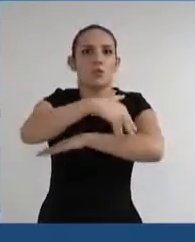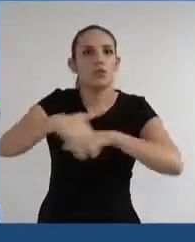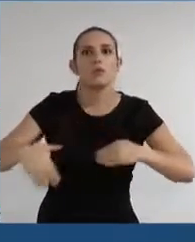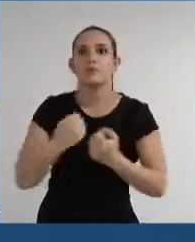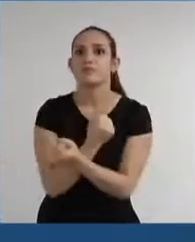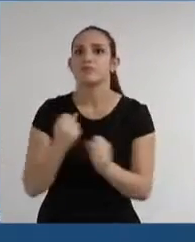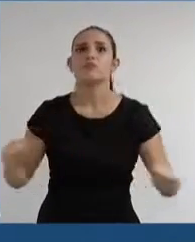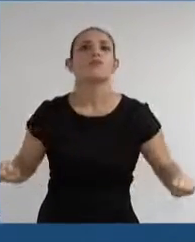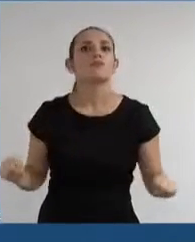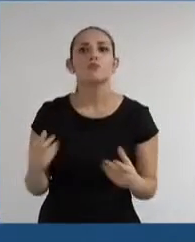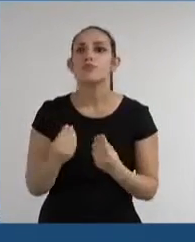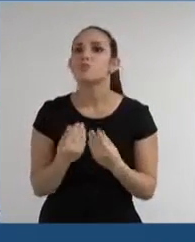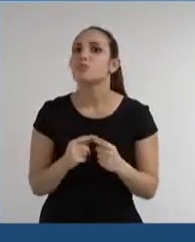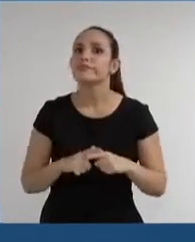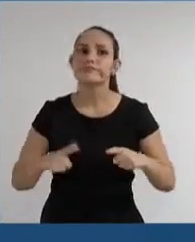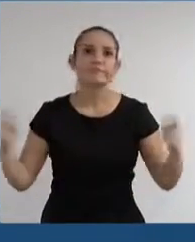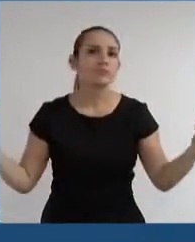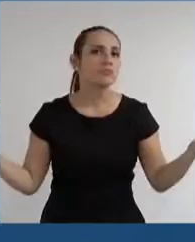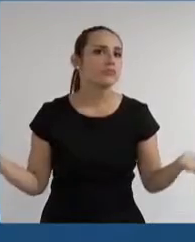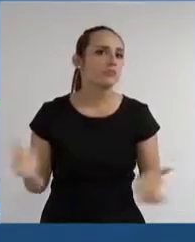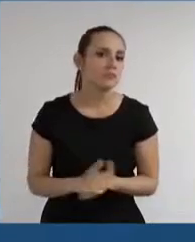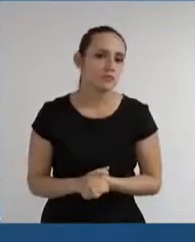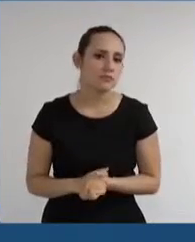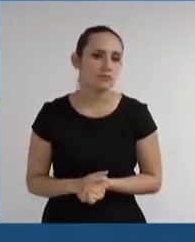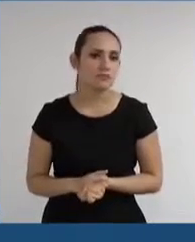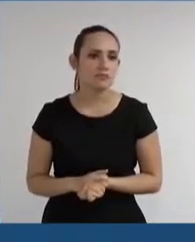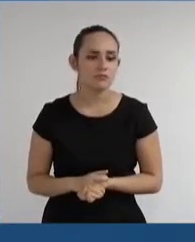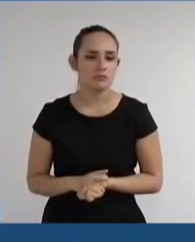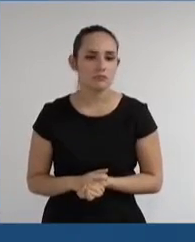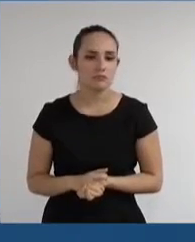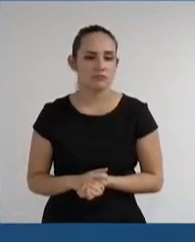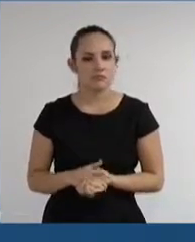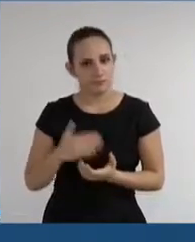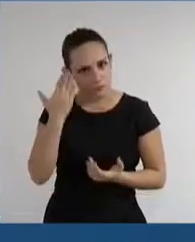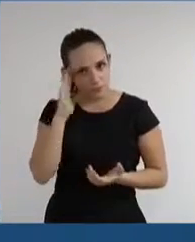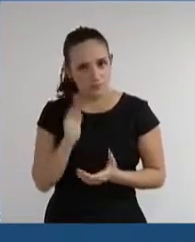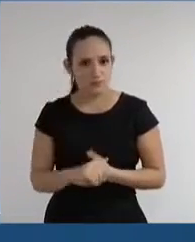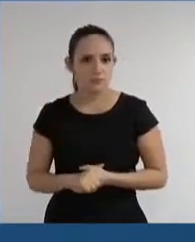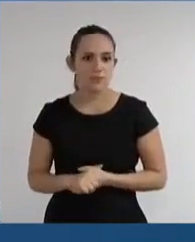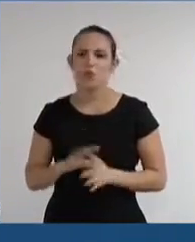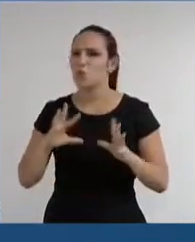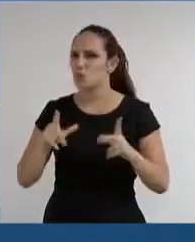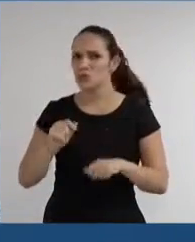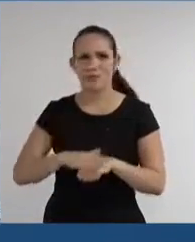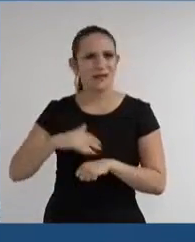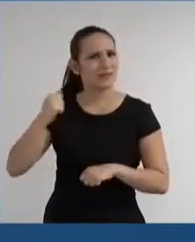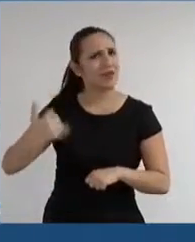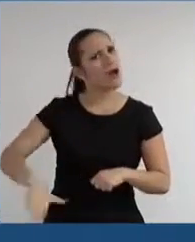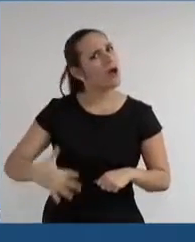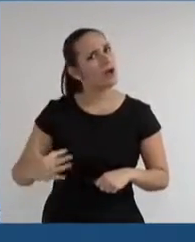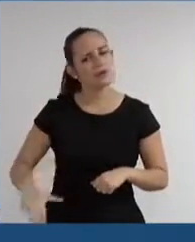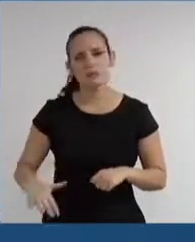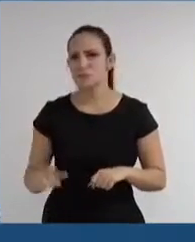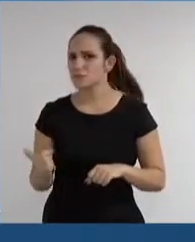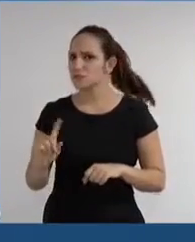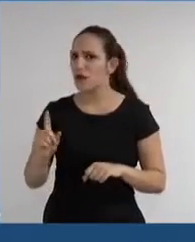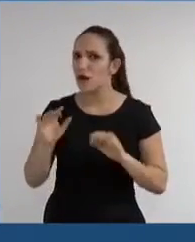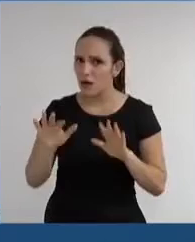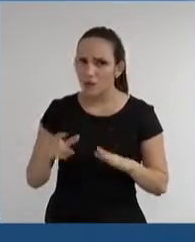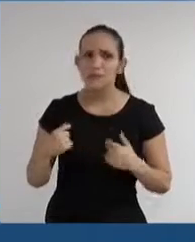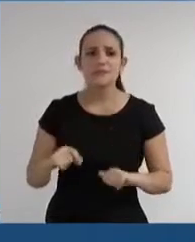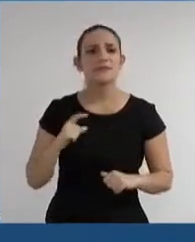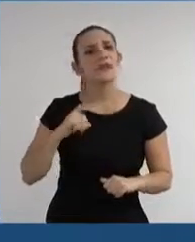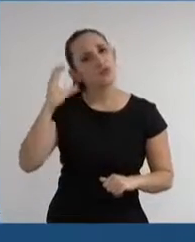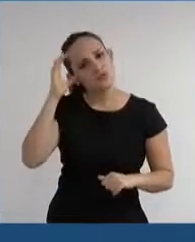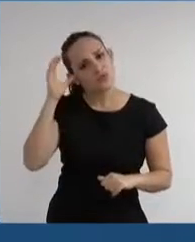que você vai poder horizontalizar da onde? Do perímetro urbano para fora. Então, tudo vai ficar mais caro, como Vossa Excelência falou. Acho que é de